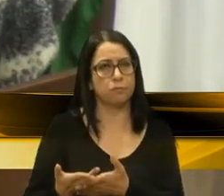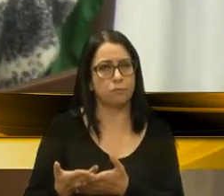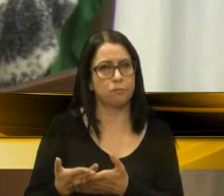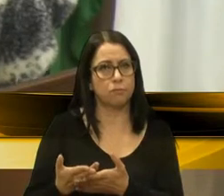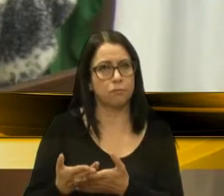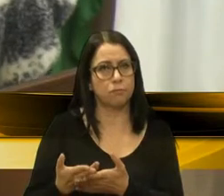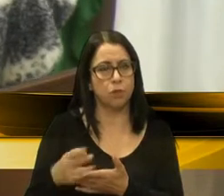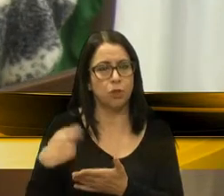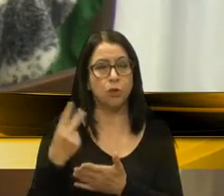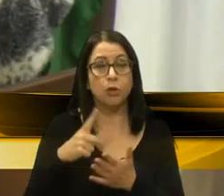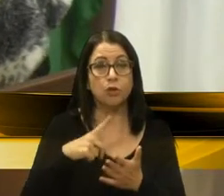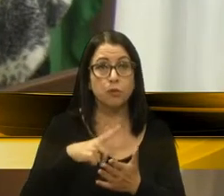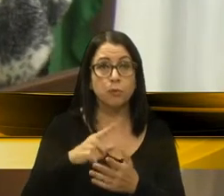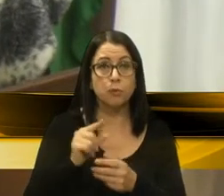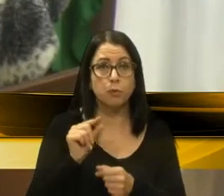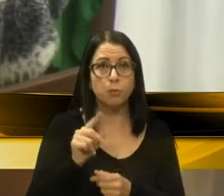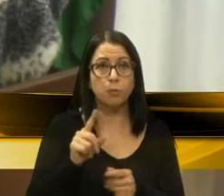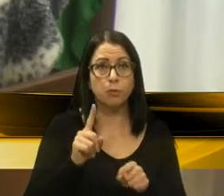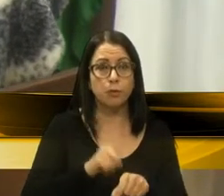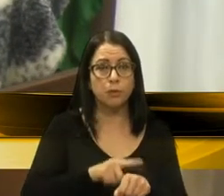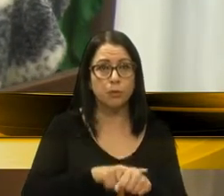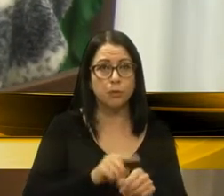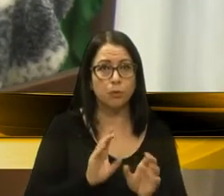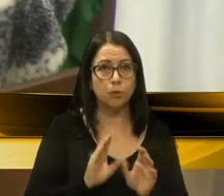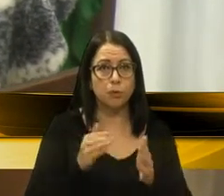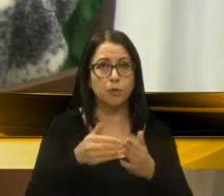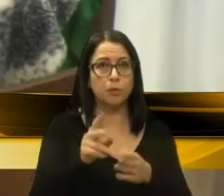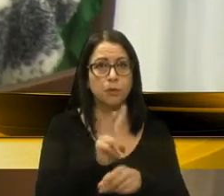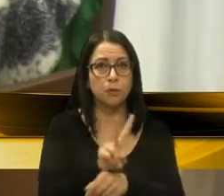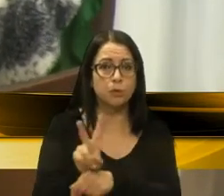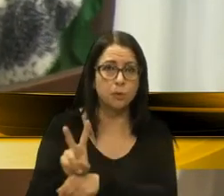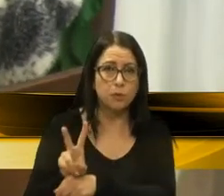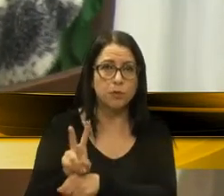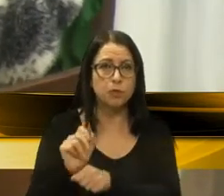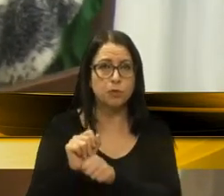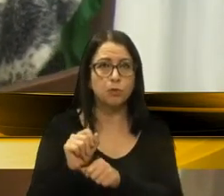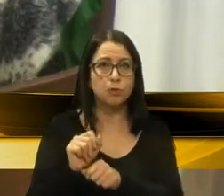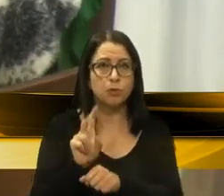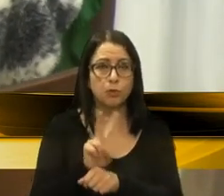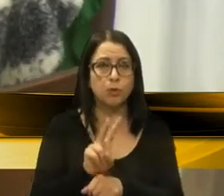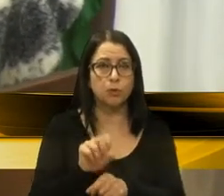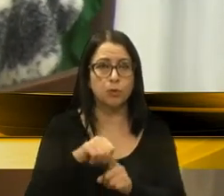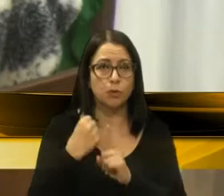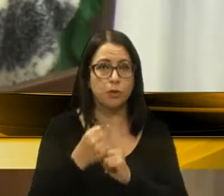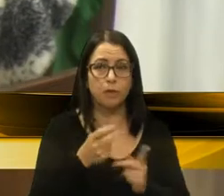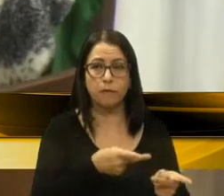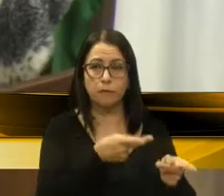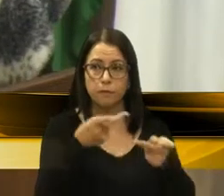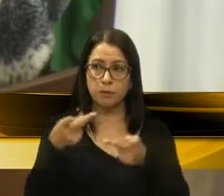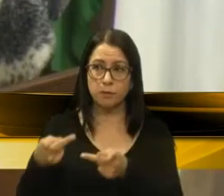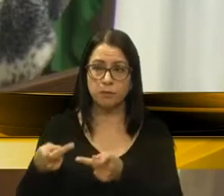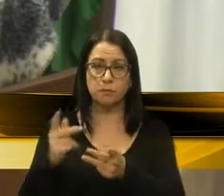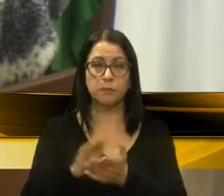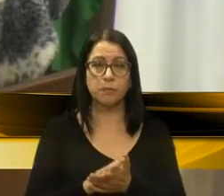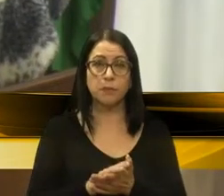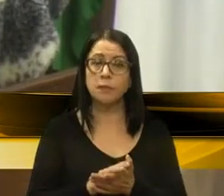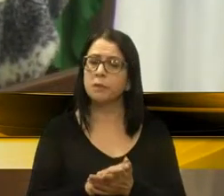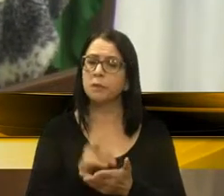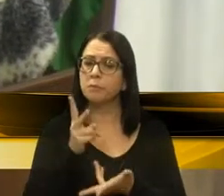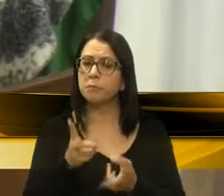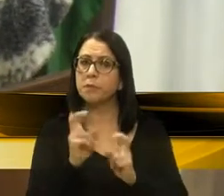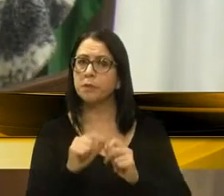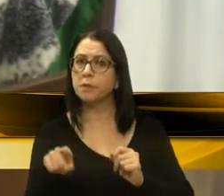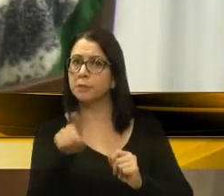Nós estivemos recentemente, a Comissão de Segurança e Proteção Social, fazendo visitas e